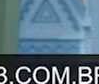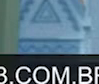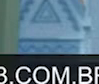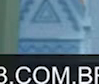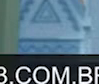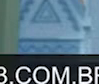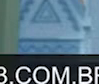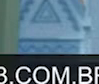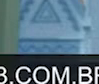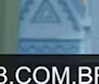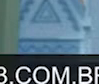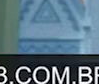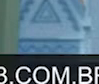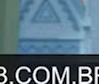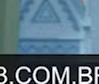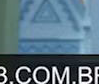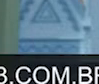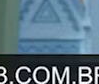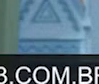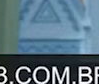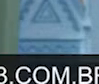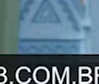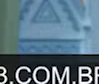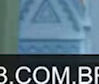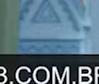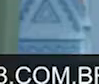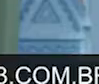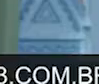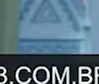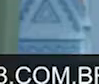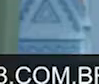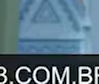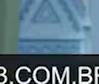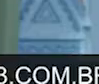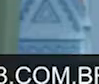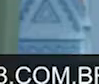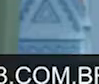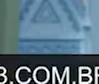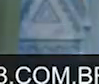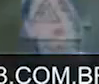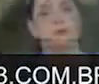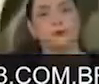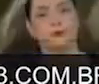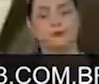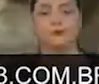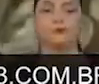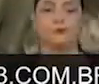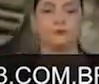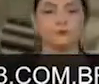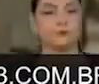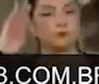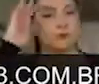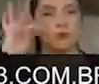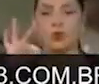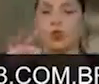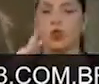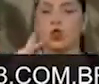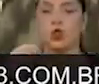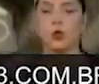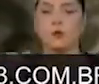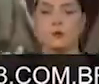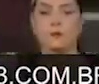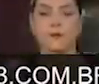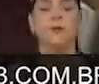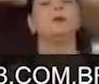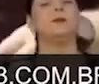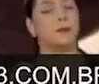455 militares e 6 aeronaves integram o efetivo do Exército em São Sebastião. O general Tomás Ribeiro Paiva, comandante